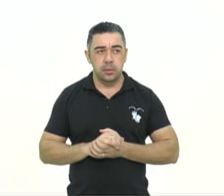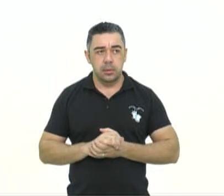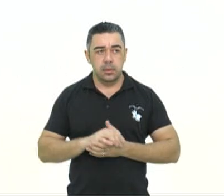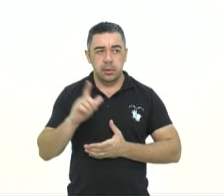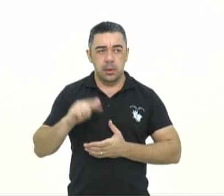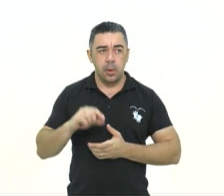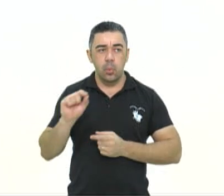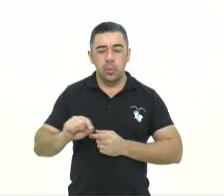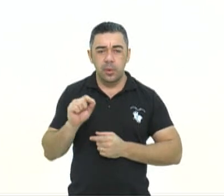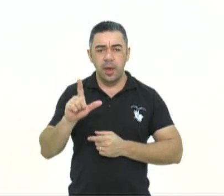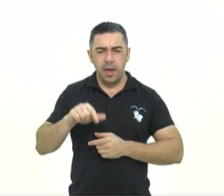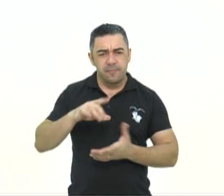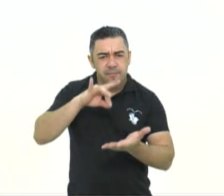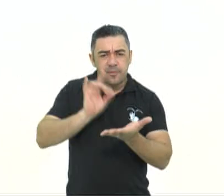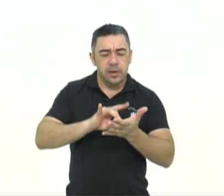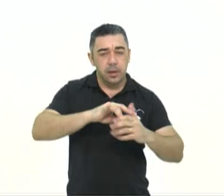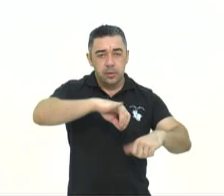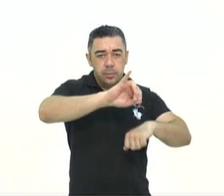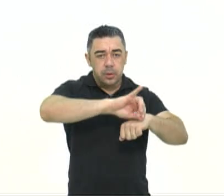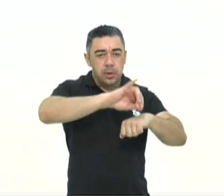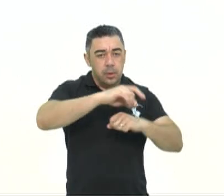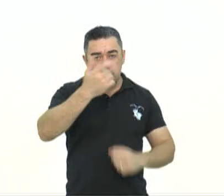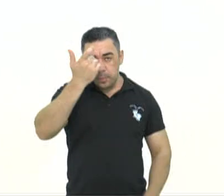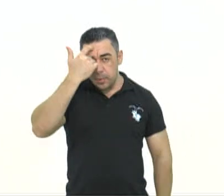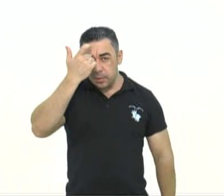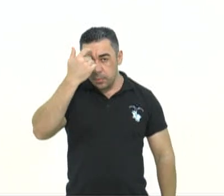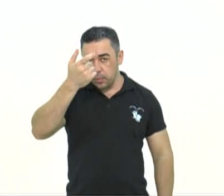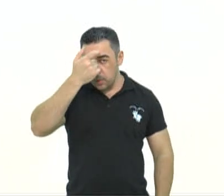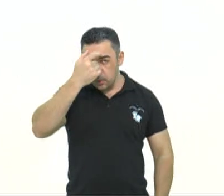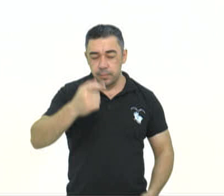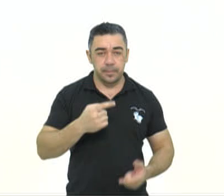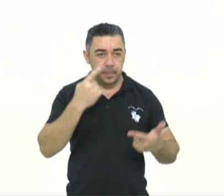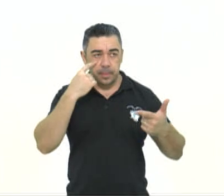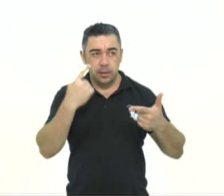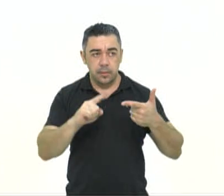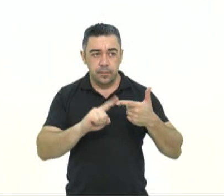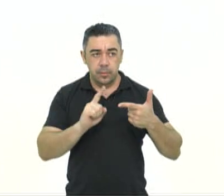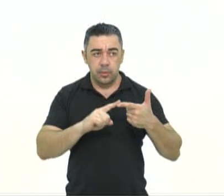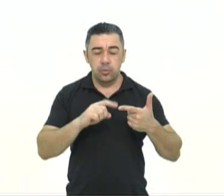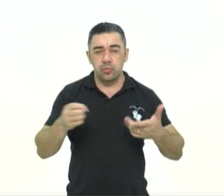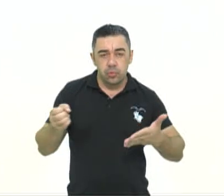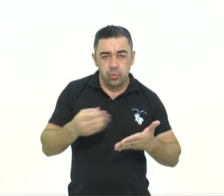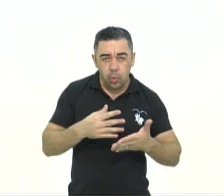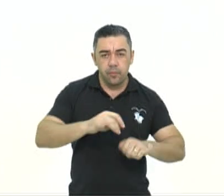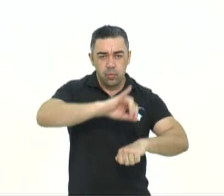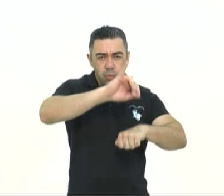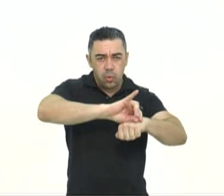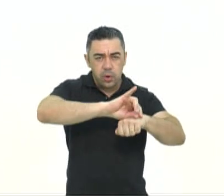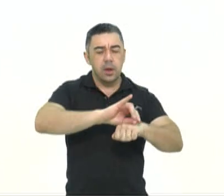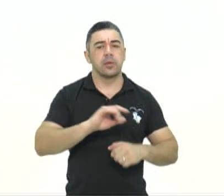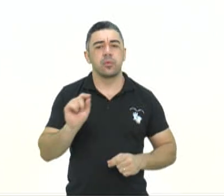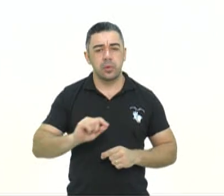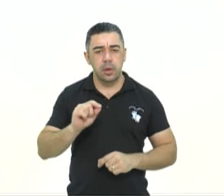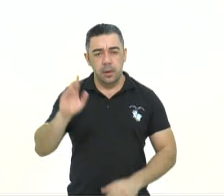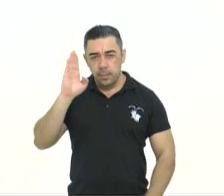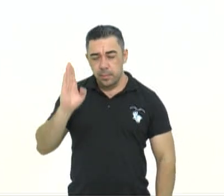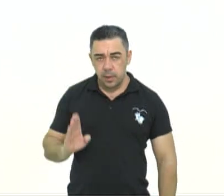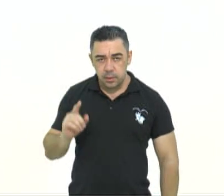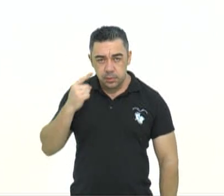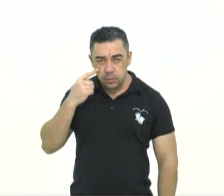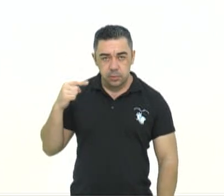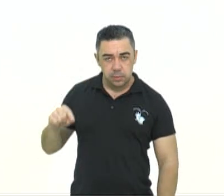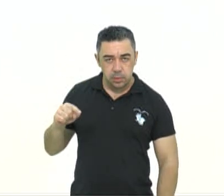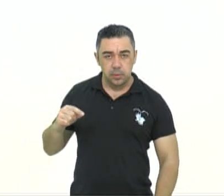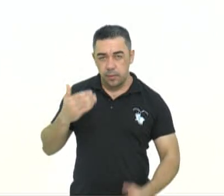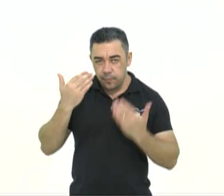dos elementos e o pensamento racionalista. Também vimos neoconcretismo, 1959, Brasil, Grupo Frente